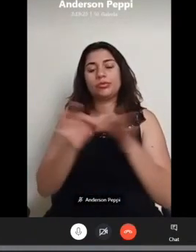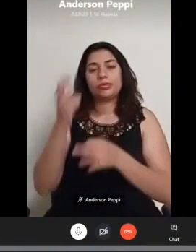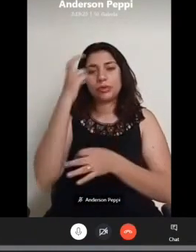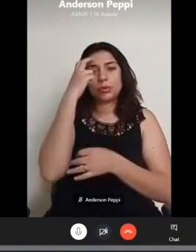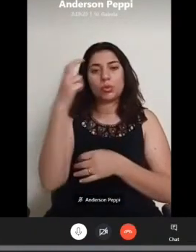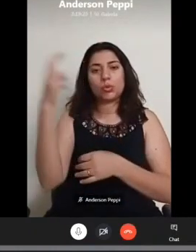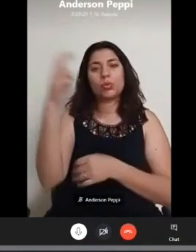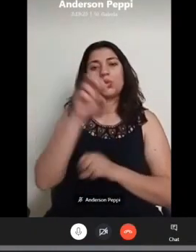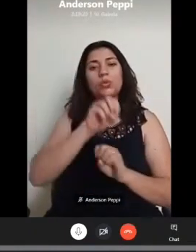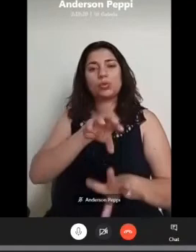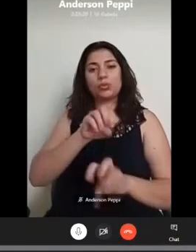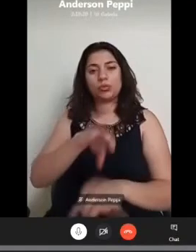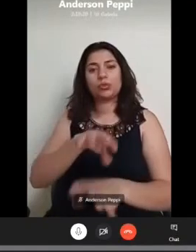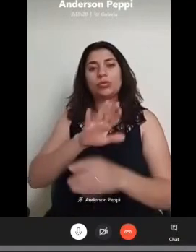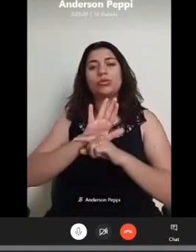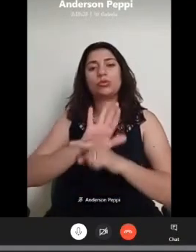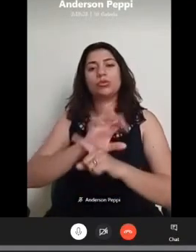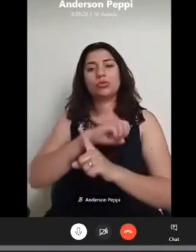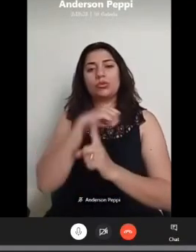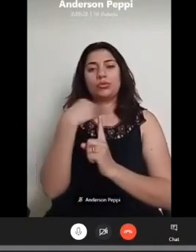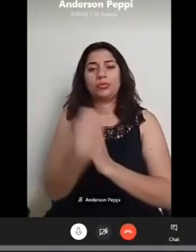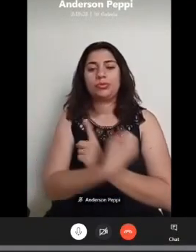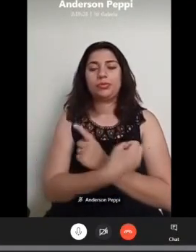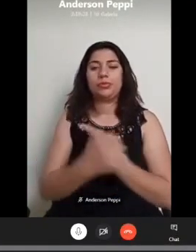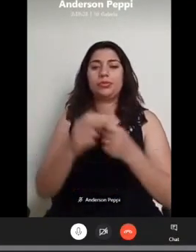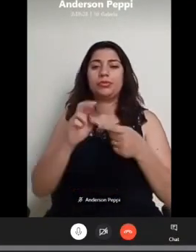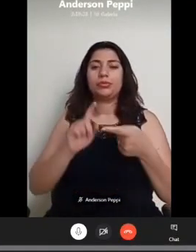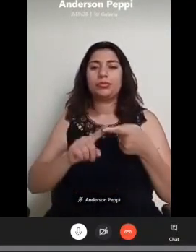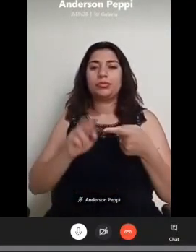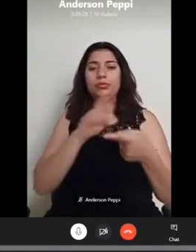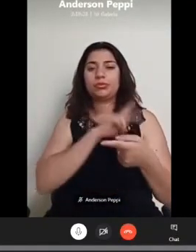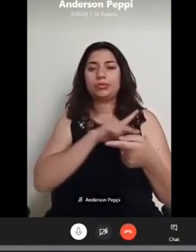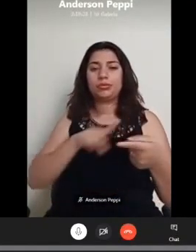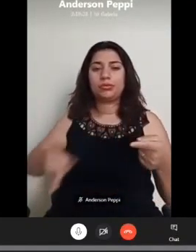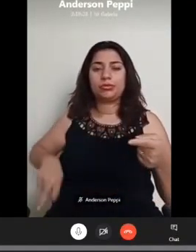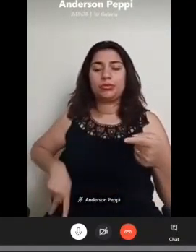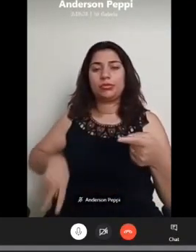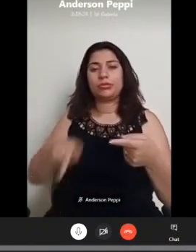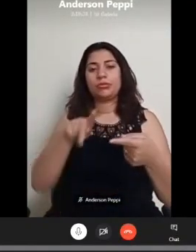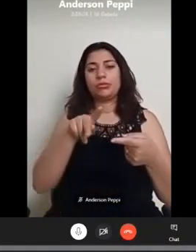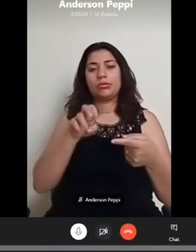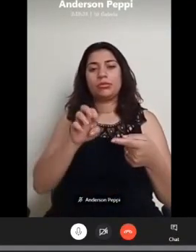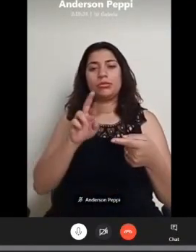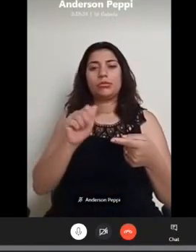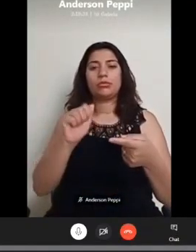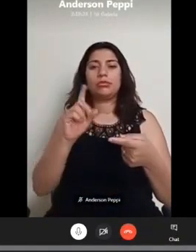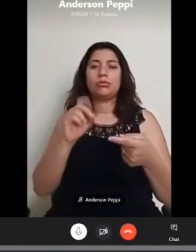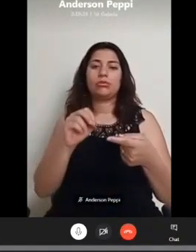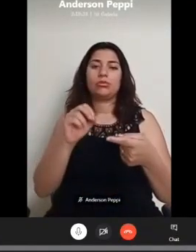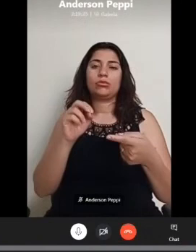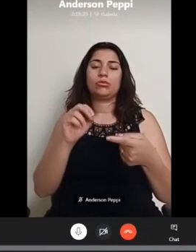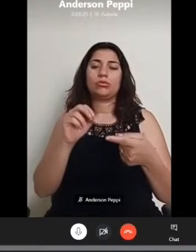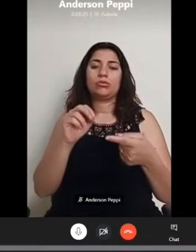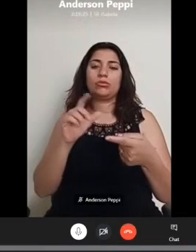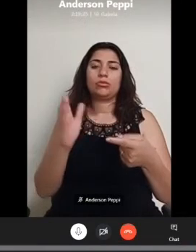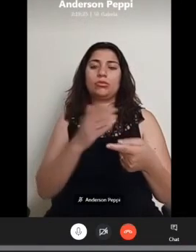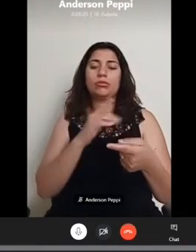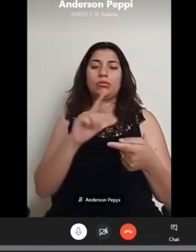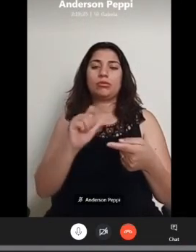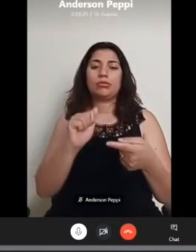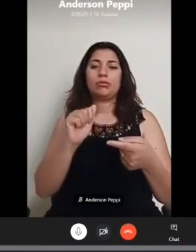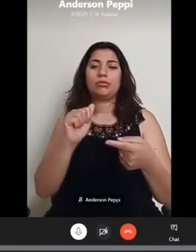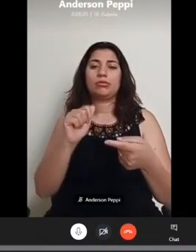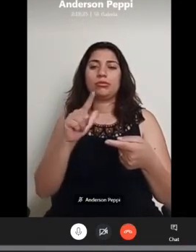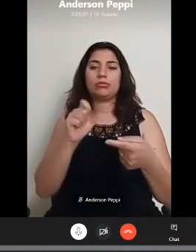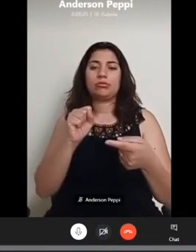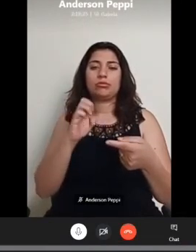Social tem como presidente a vereadora Alessandra Lucchesi, relator vereadora Érica e membro